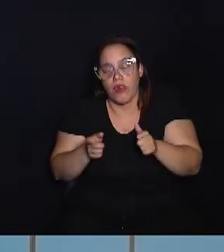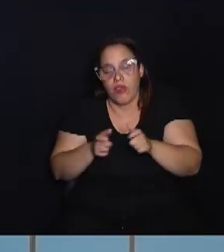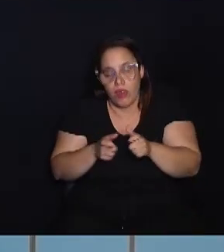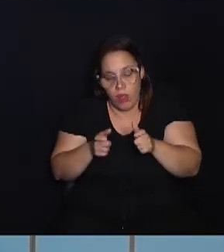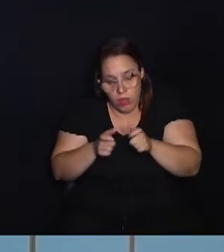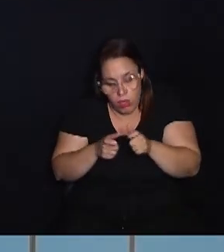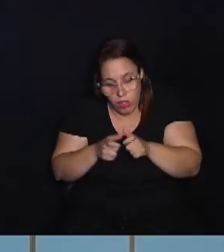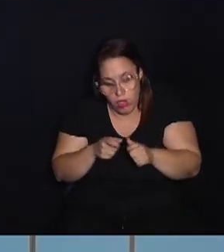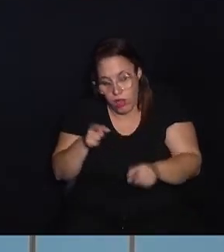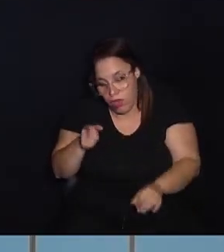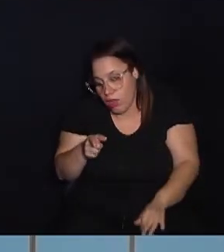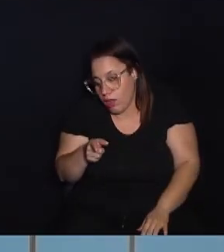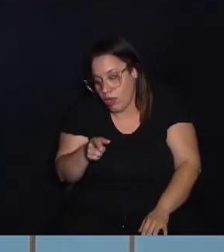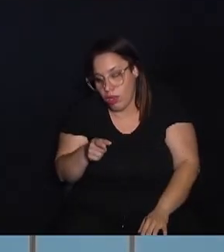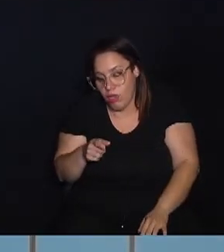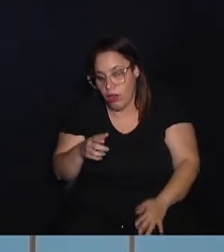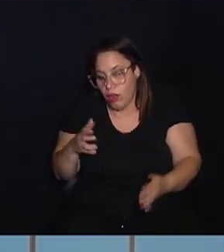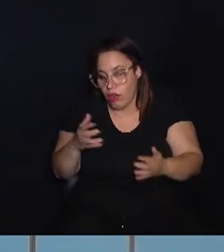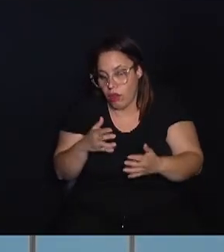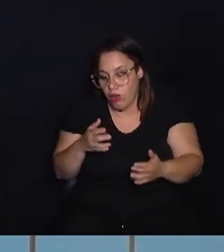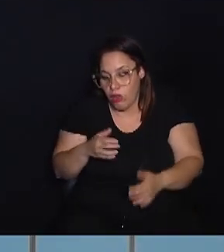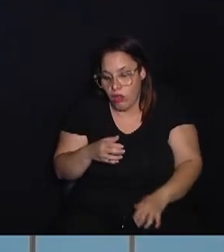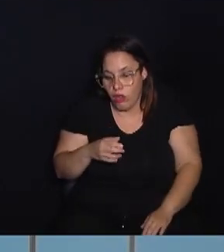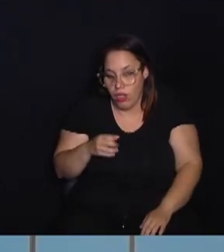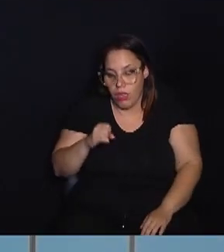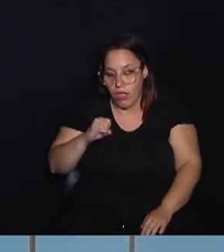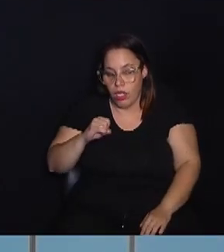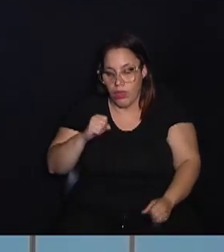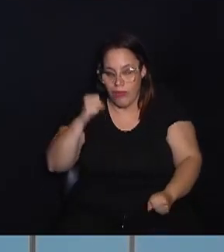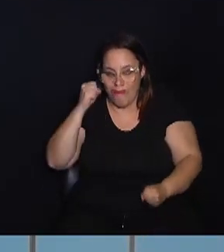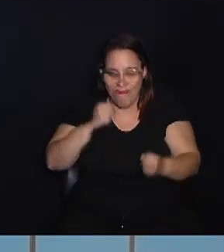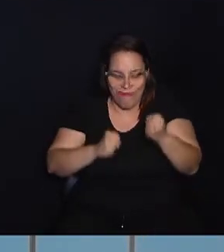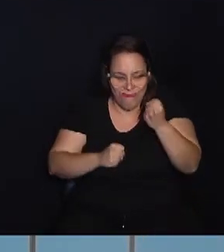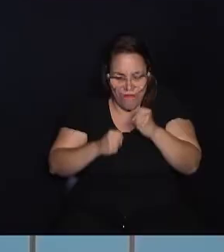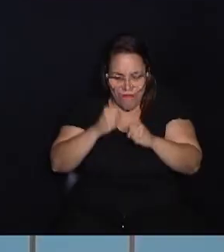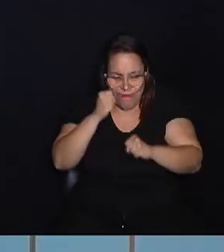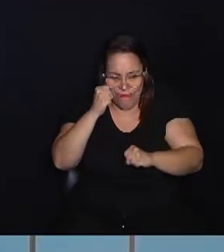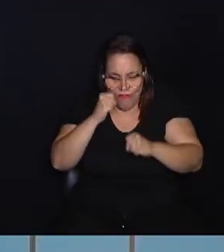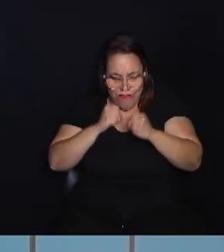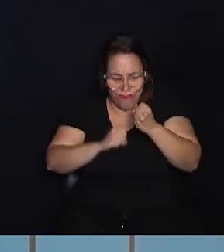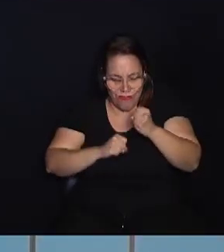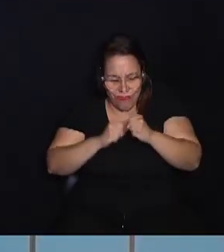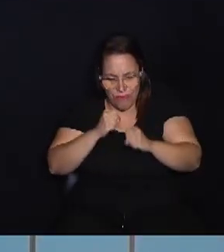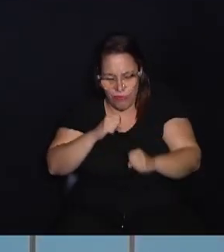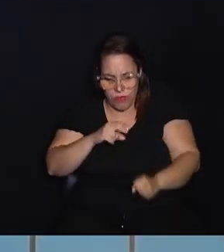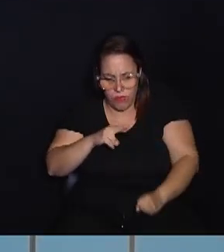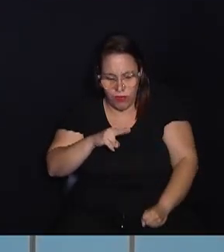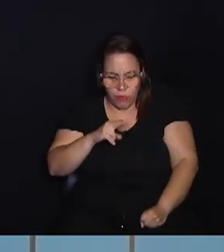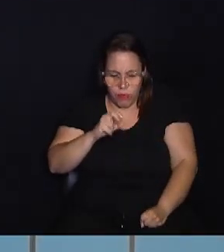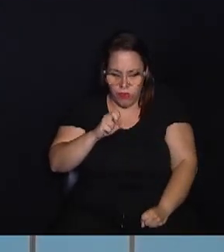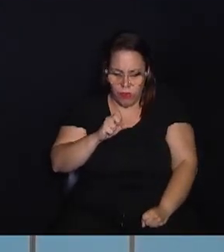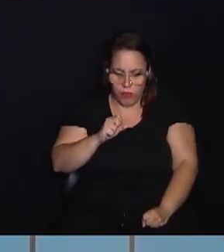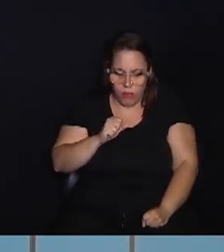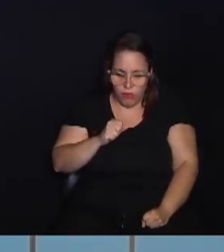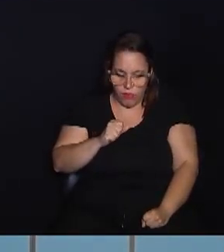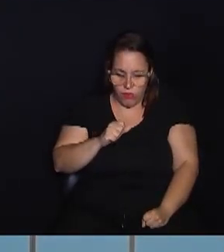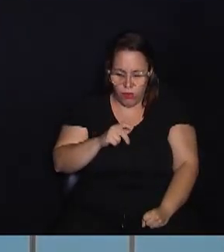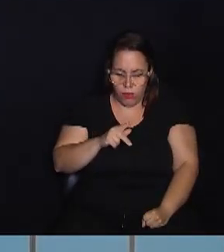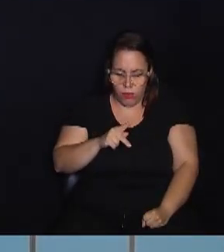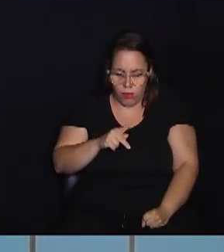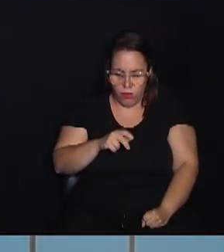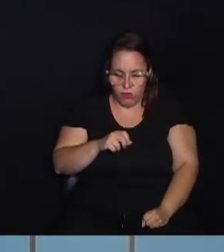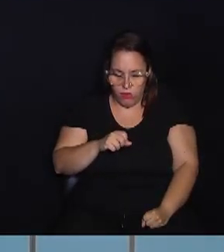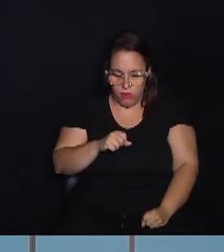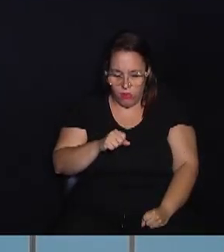está lá, e hoje a indústria está comprando os vapes para poder substituir, fazer